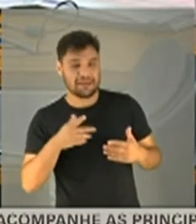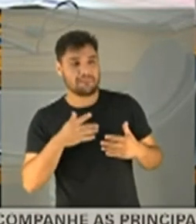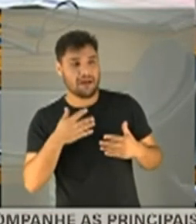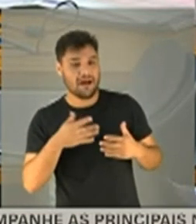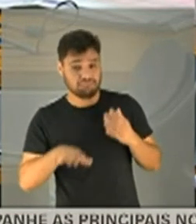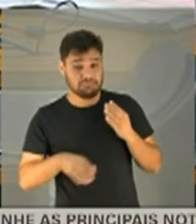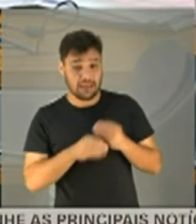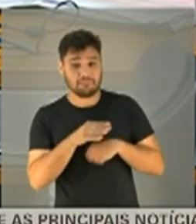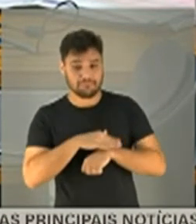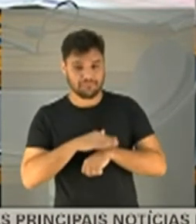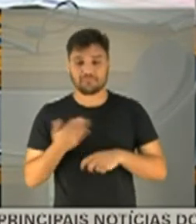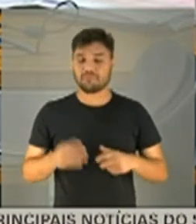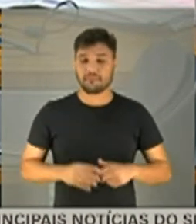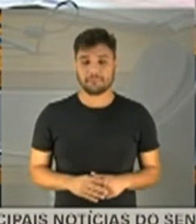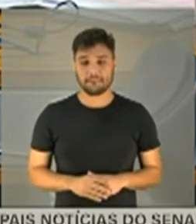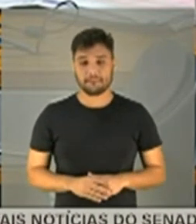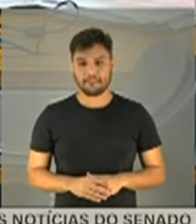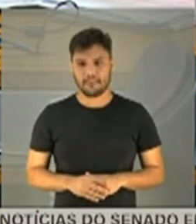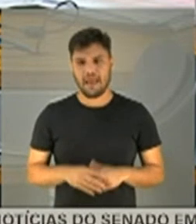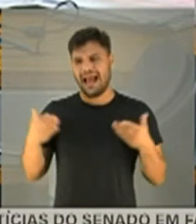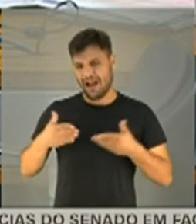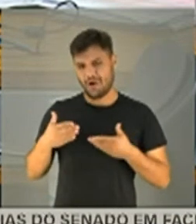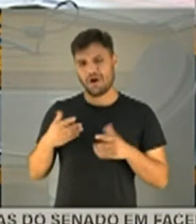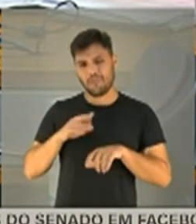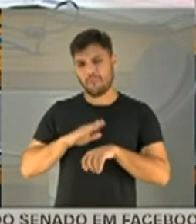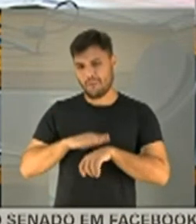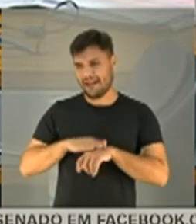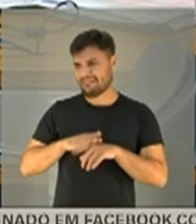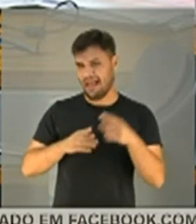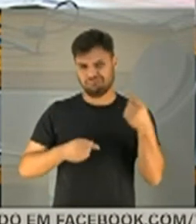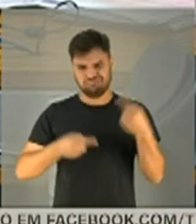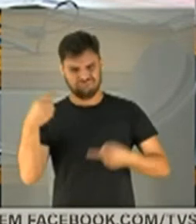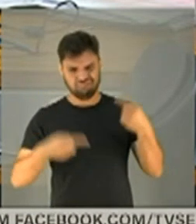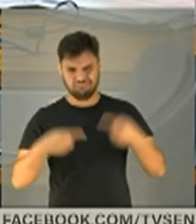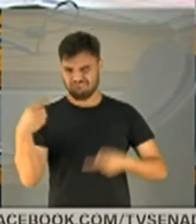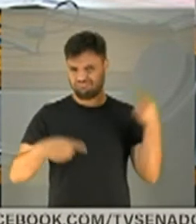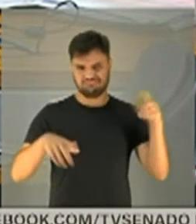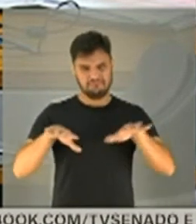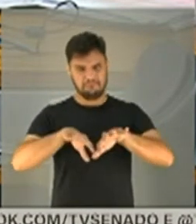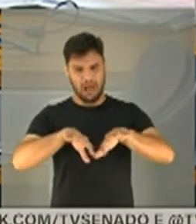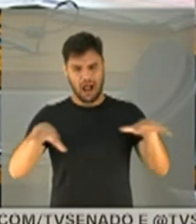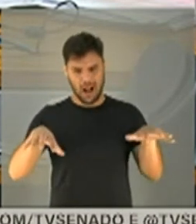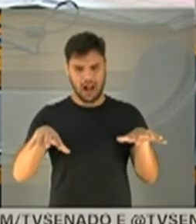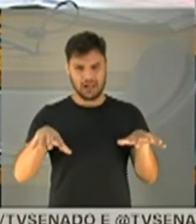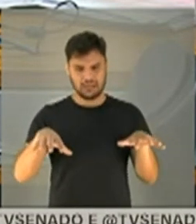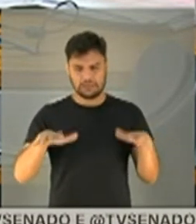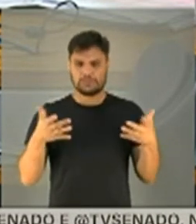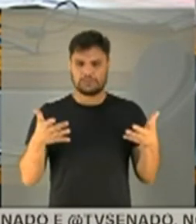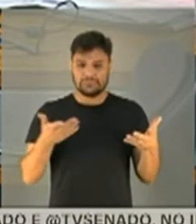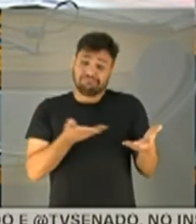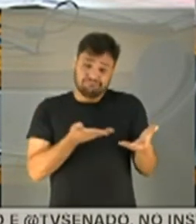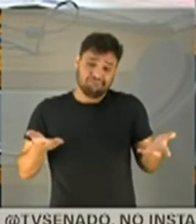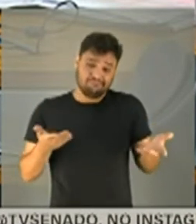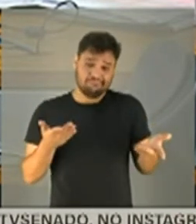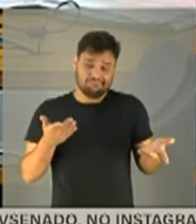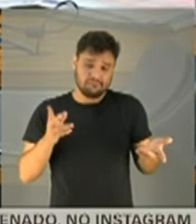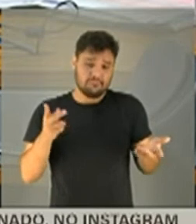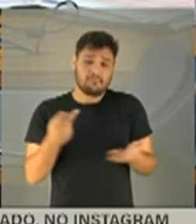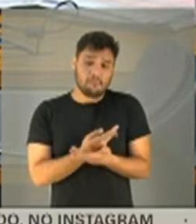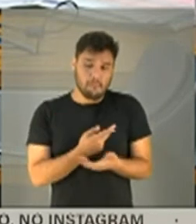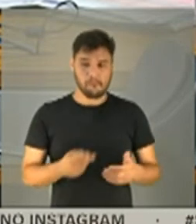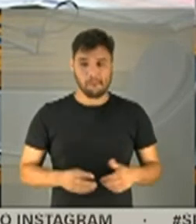A gente está vivendo um momento de radicalização, de polarização, isso é público e notório.